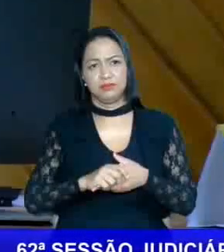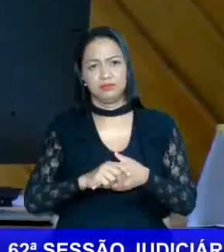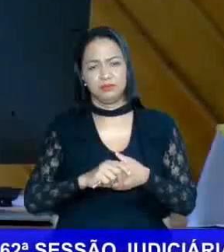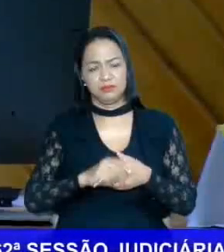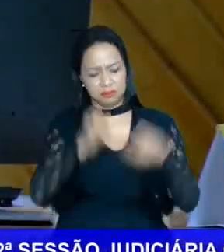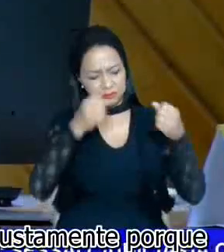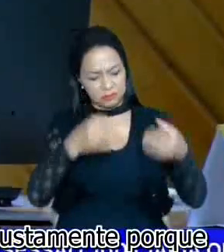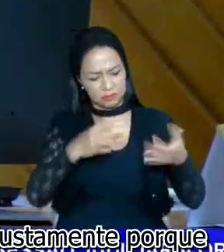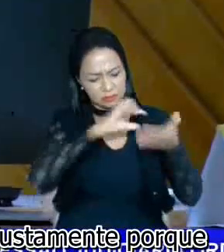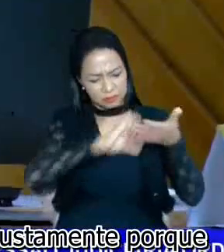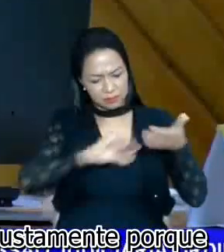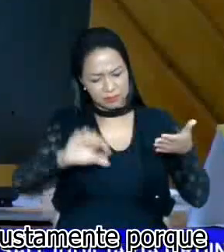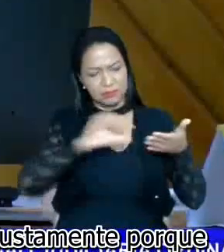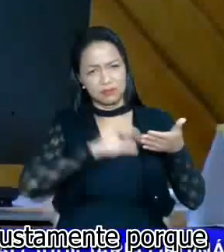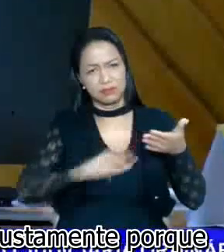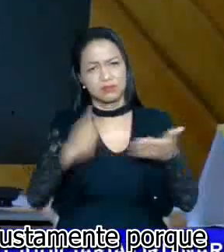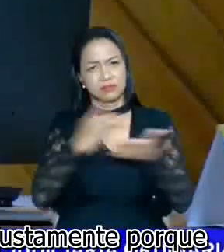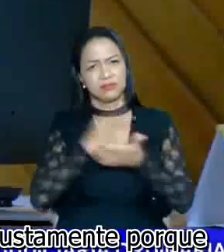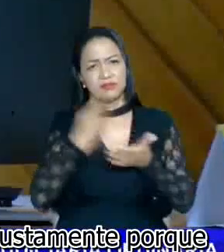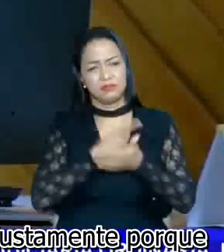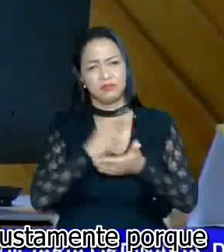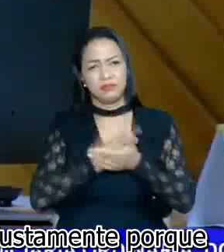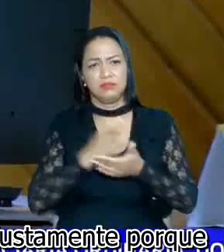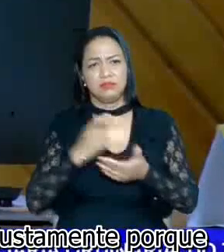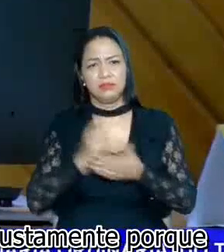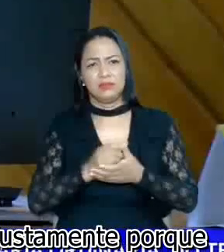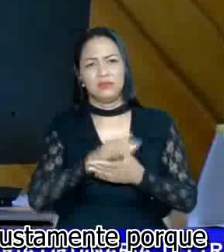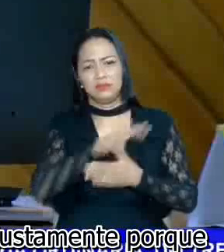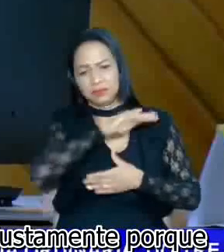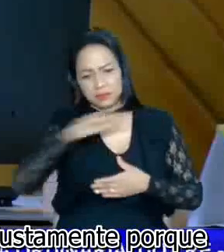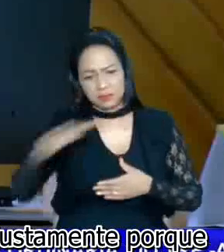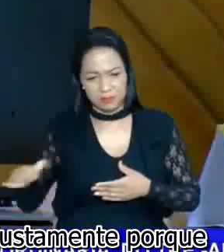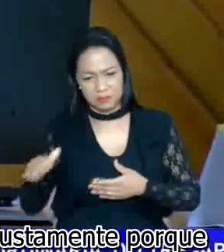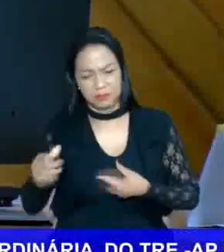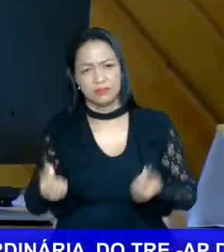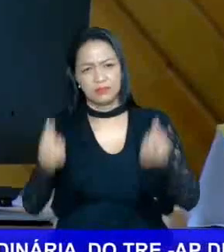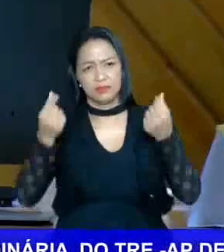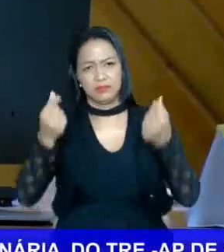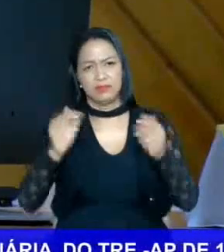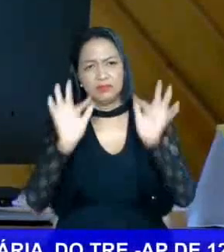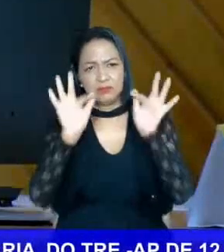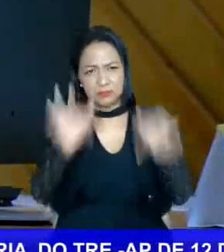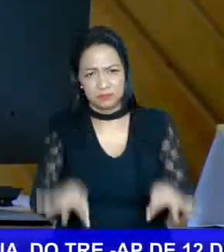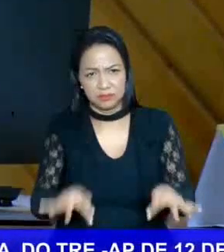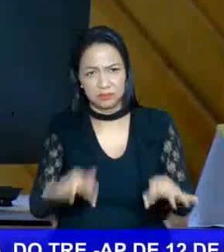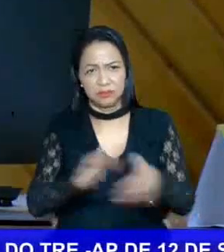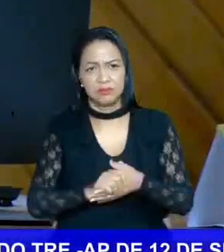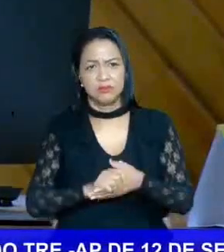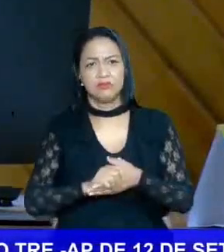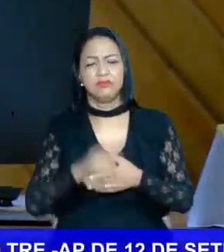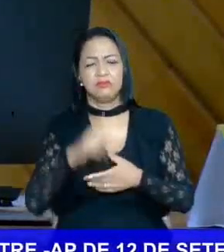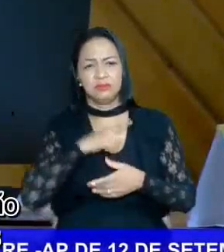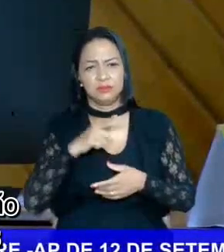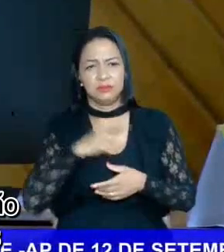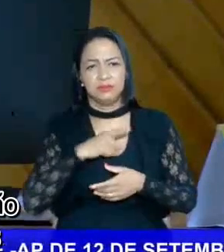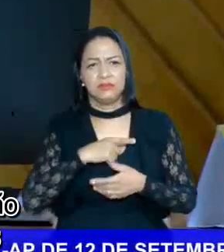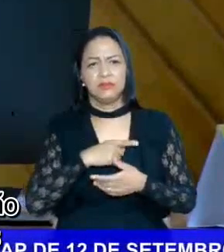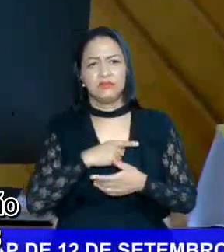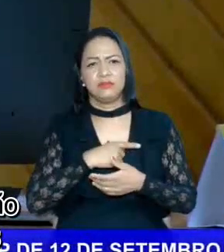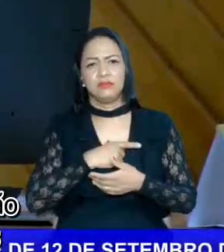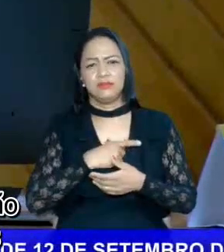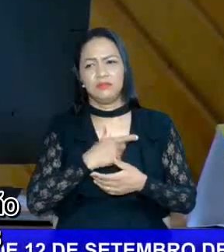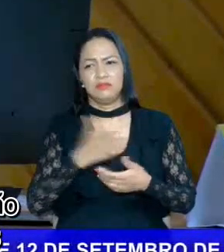explicativa, que essa divergência de valores entre parcial e final, ela se deu justamente porque ele tinha uma expectativa de receita e que ela não